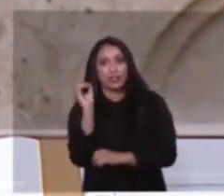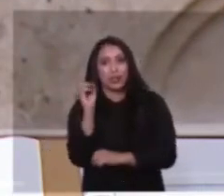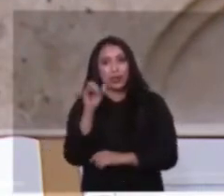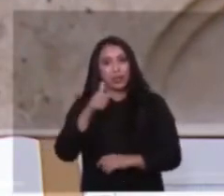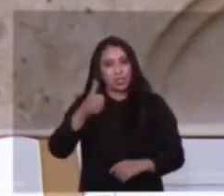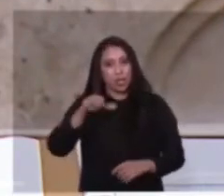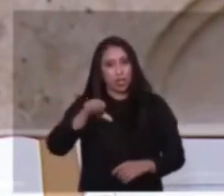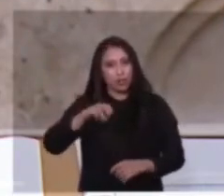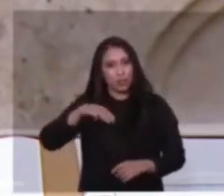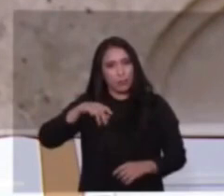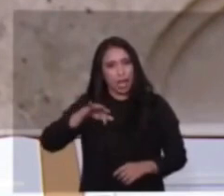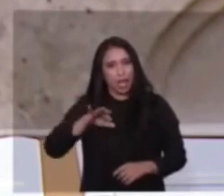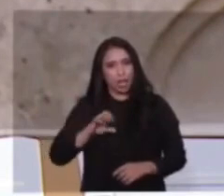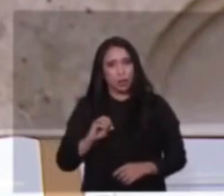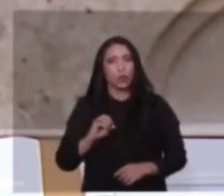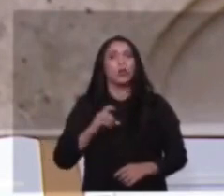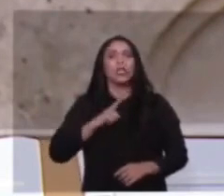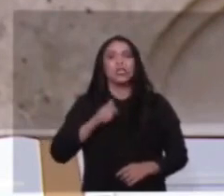maio de